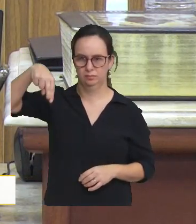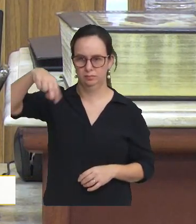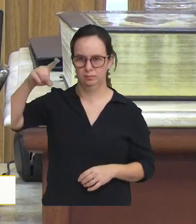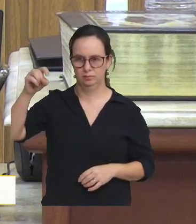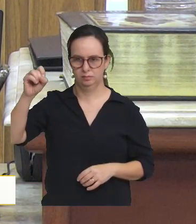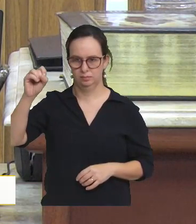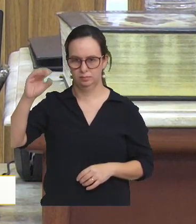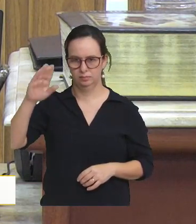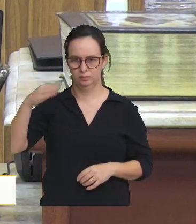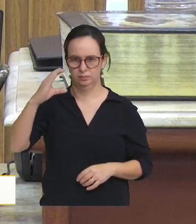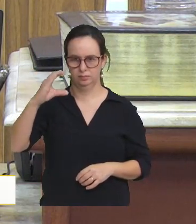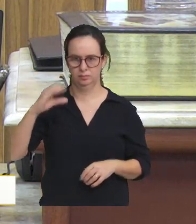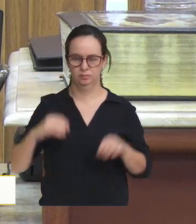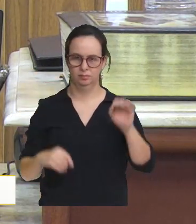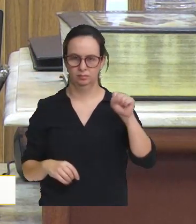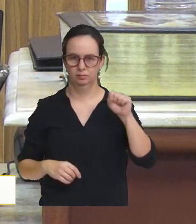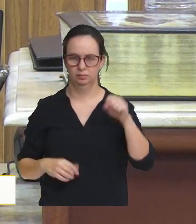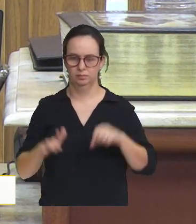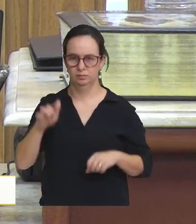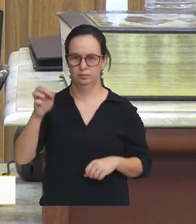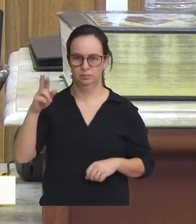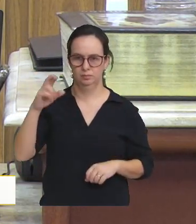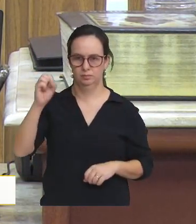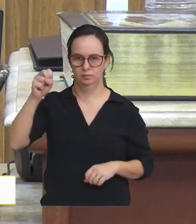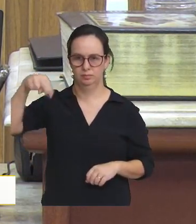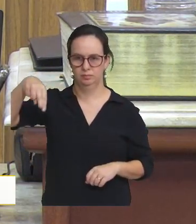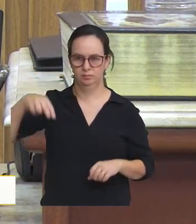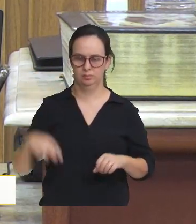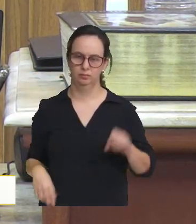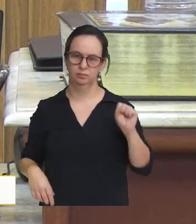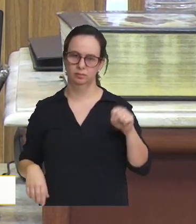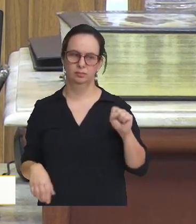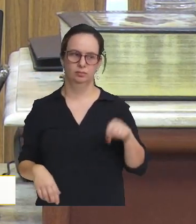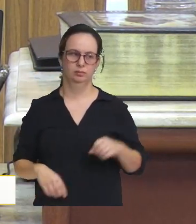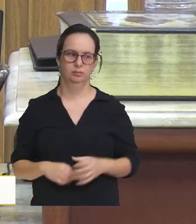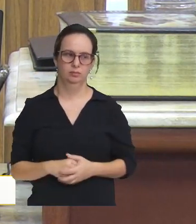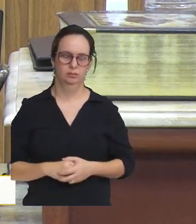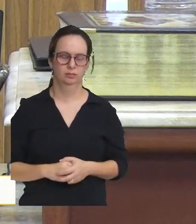Sim. Gerson Alves vota sim.